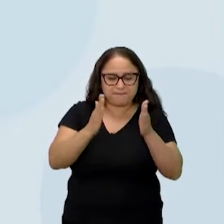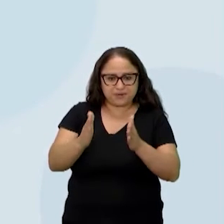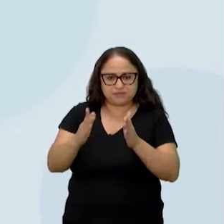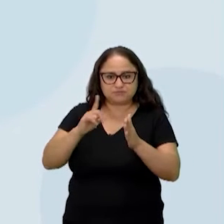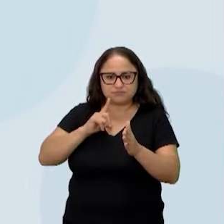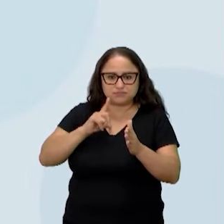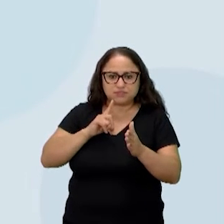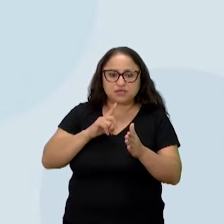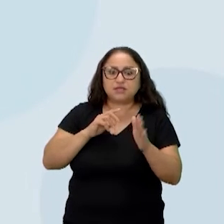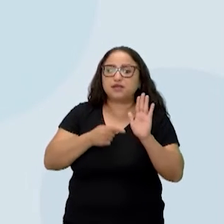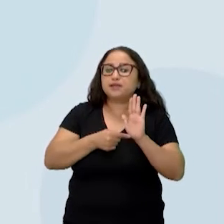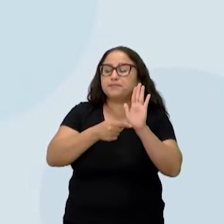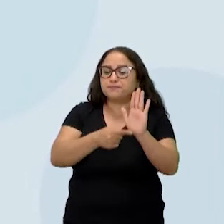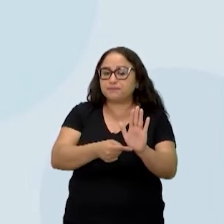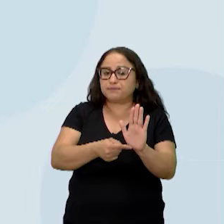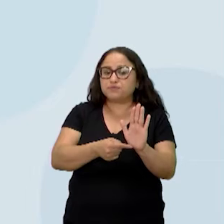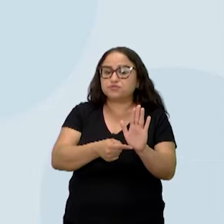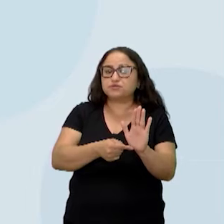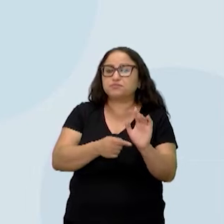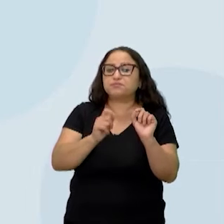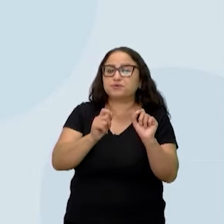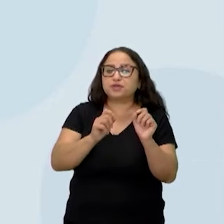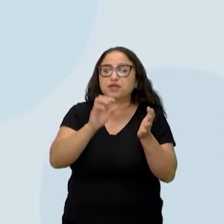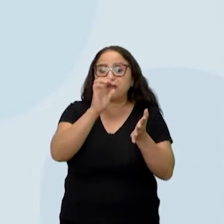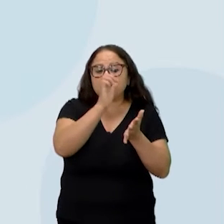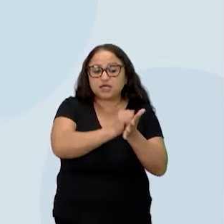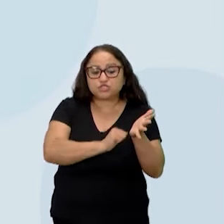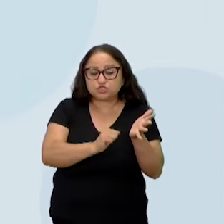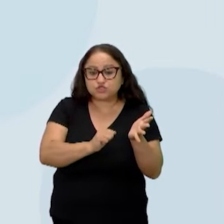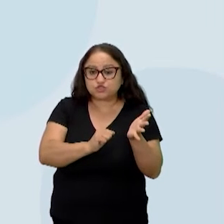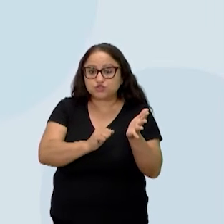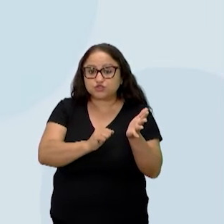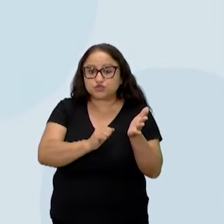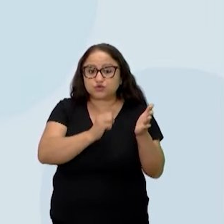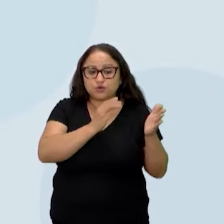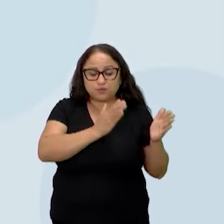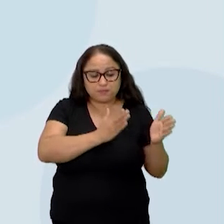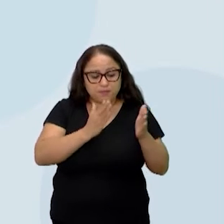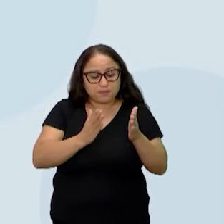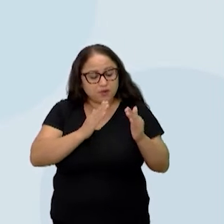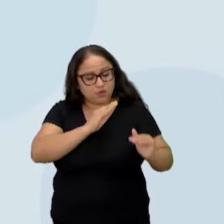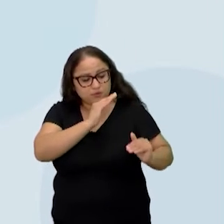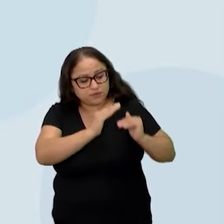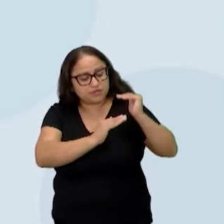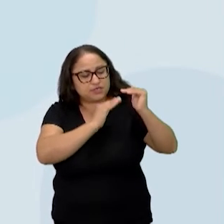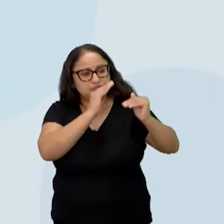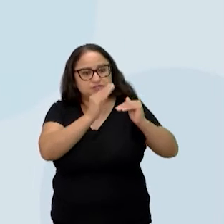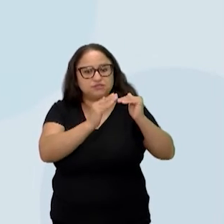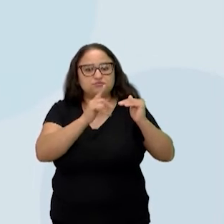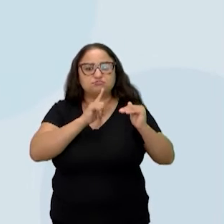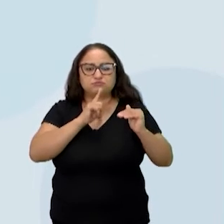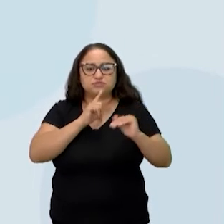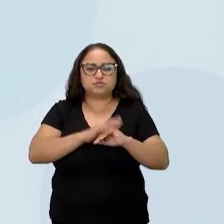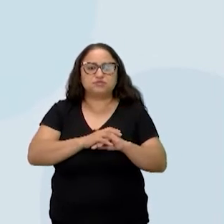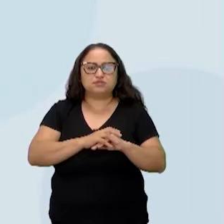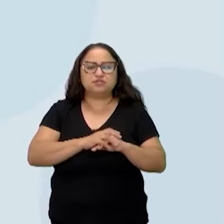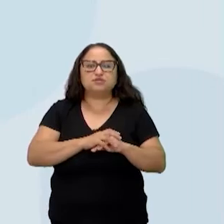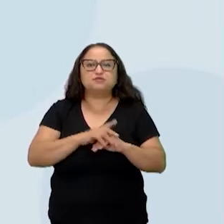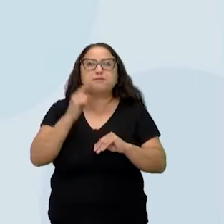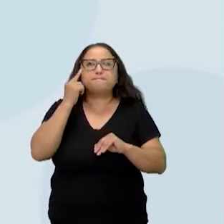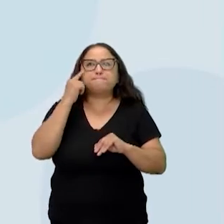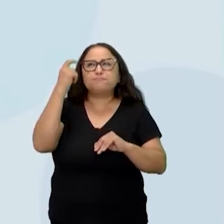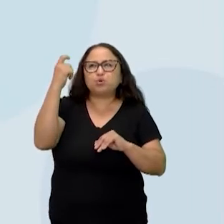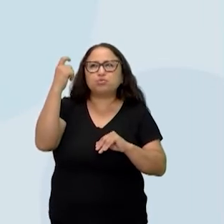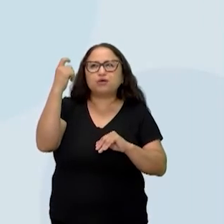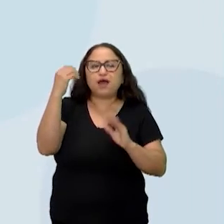faz justamente essa questão do registro, do processo de criação inteiro. Então, desde a primeira ideia que o artista